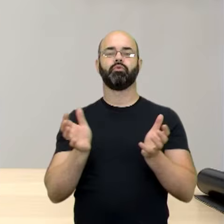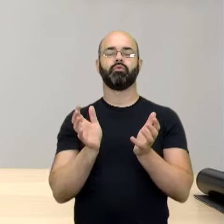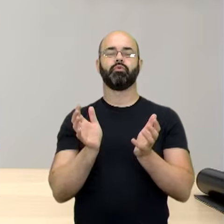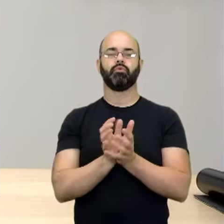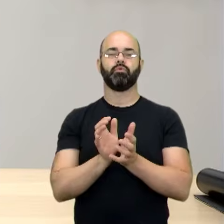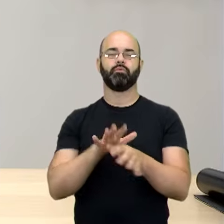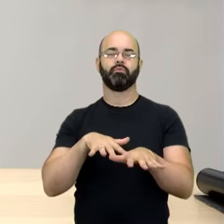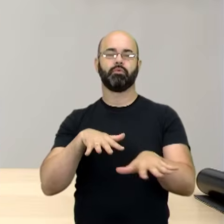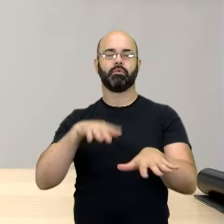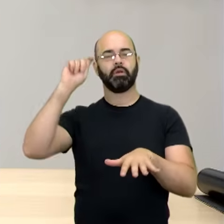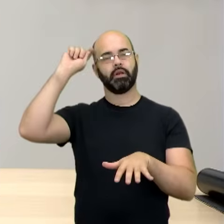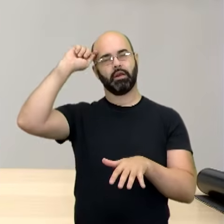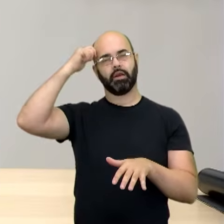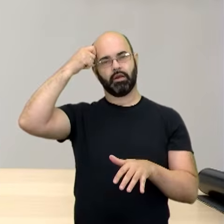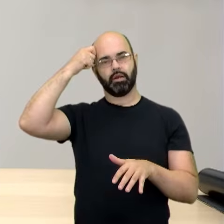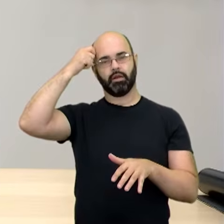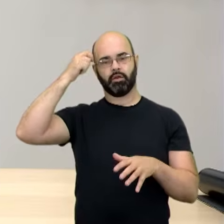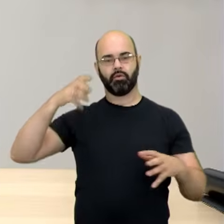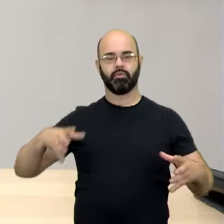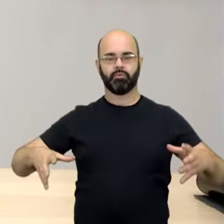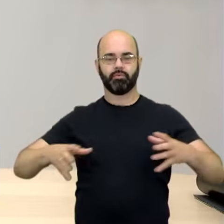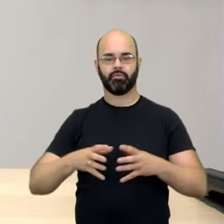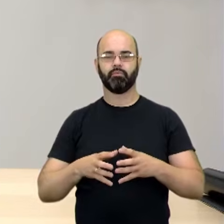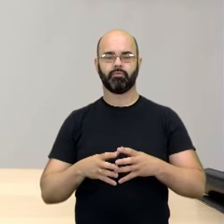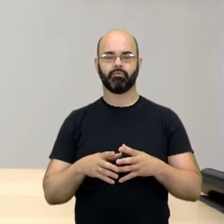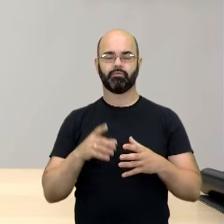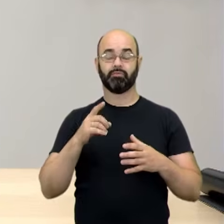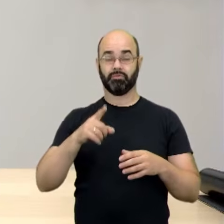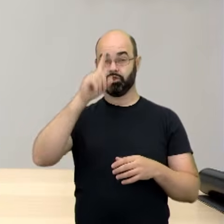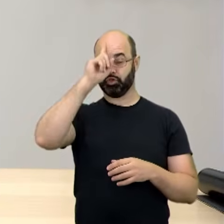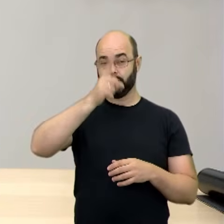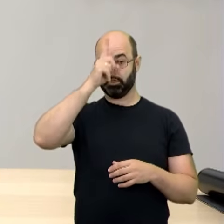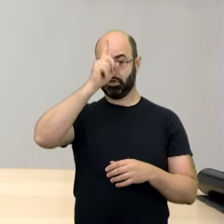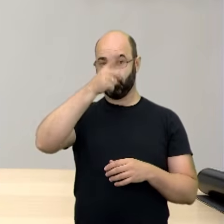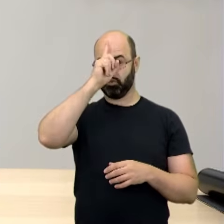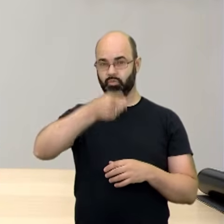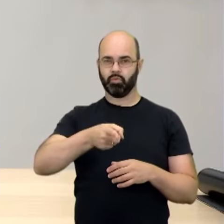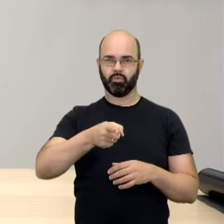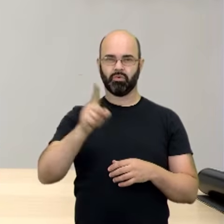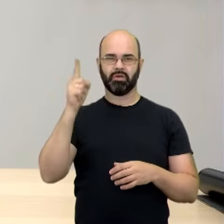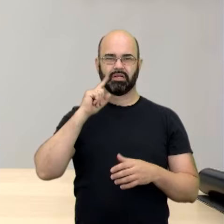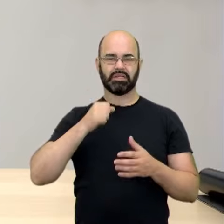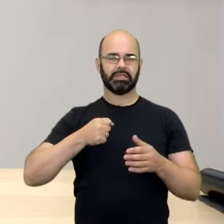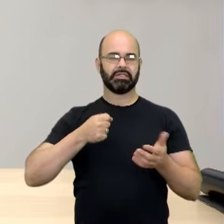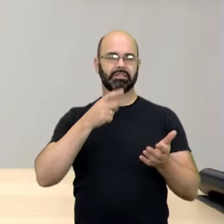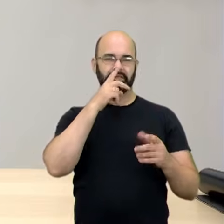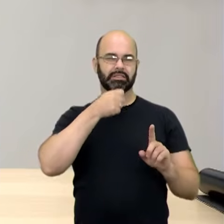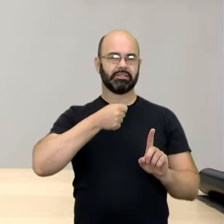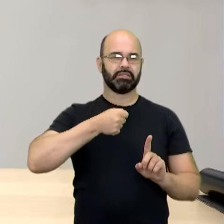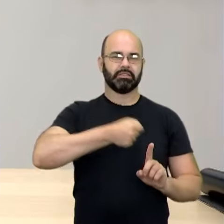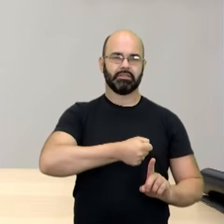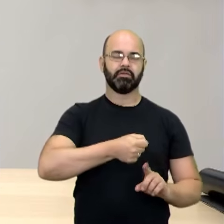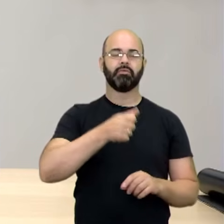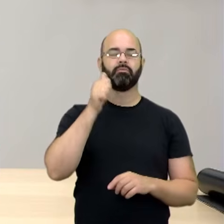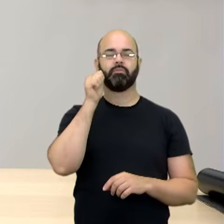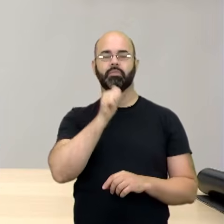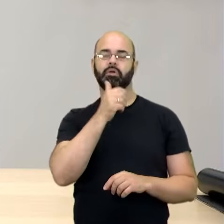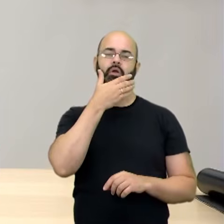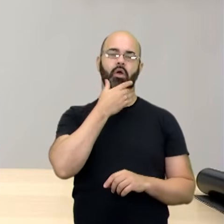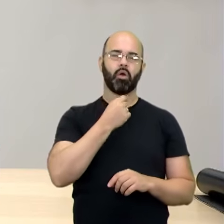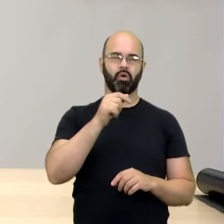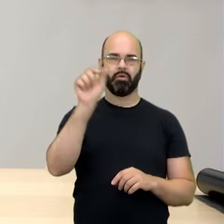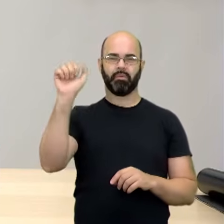Unificado, eles lutaram, inclusive, durante a ditadura, né, contra a opressão a homens e mulheres